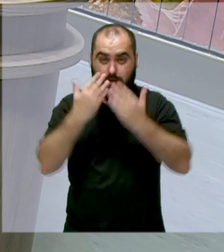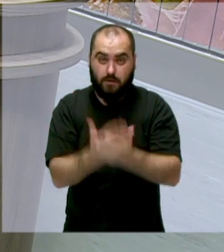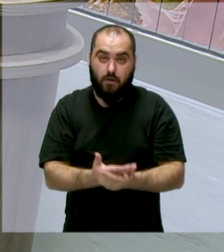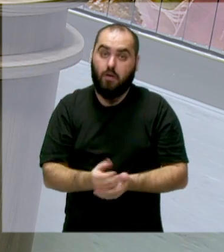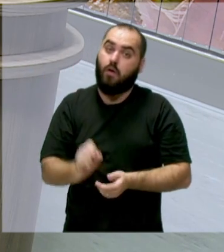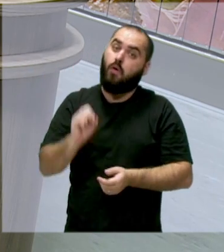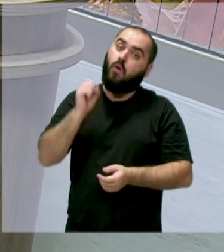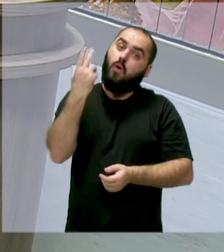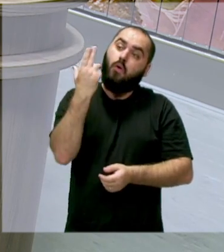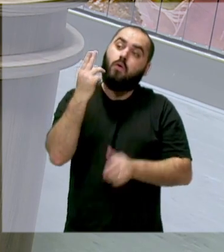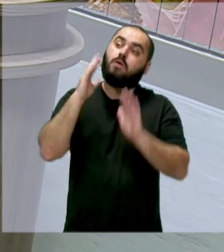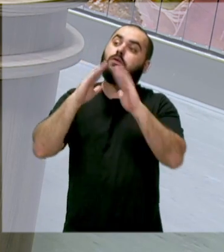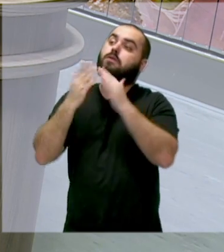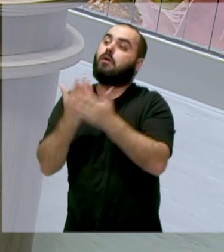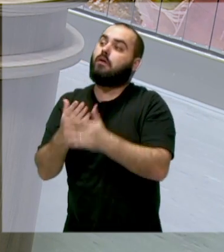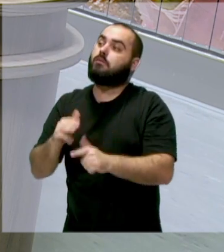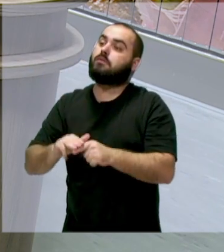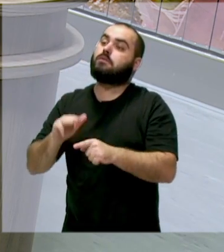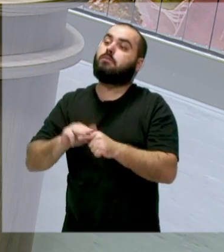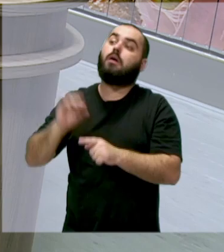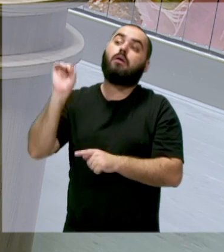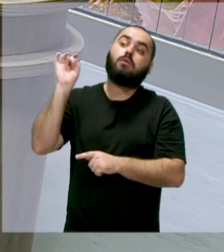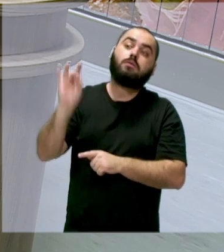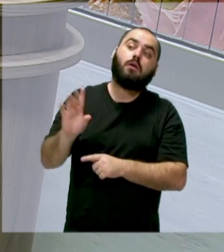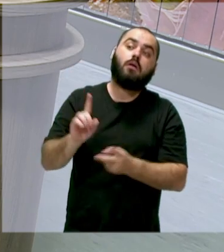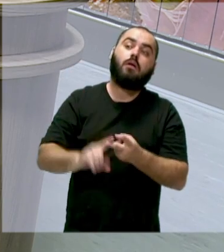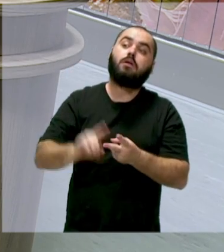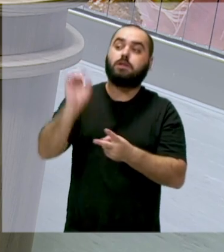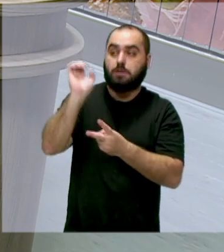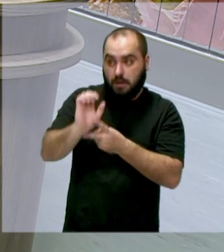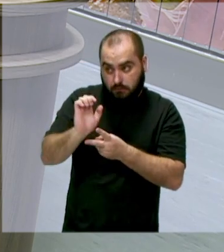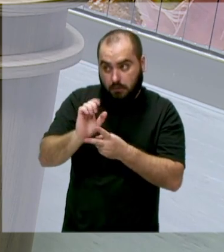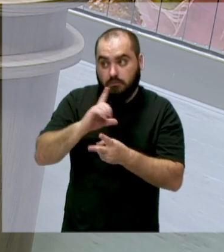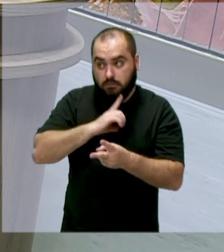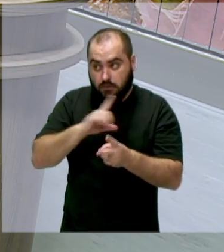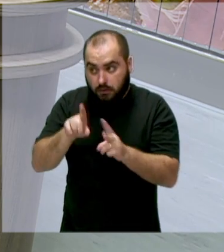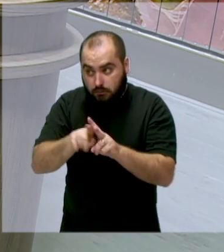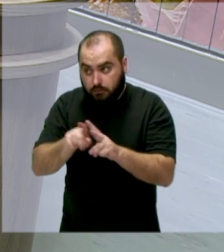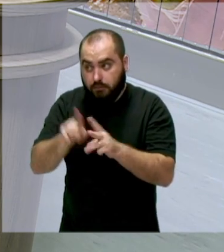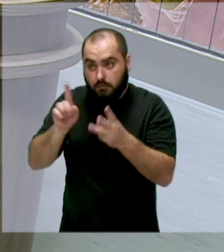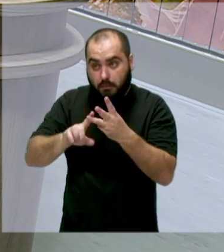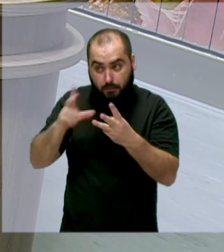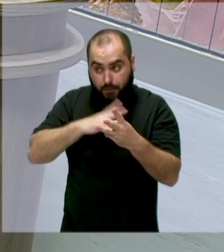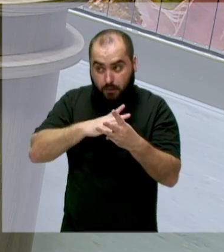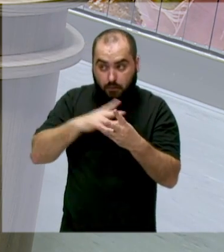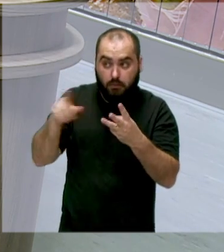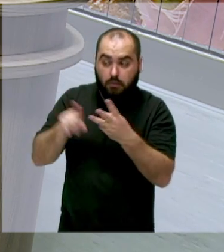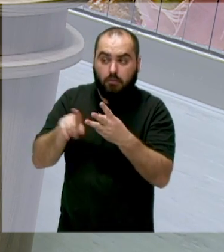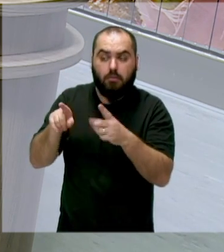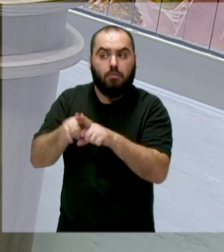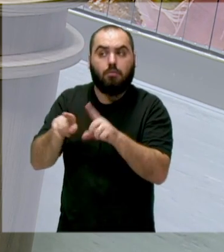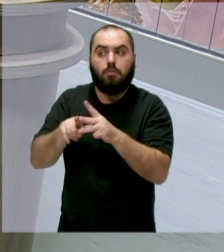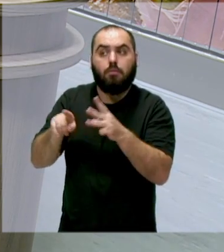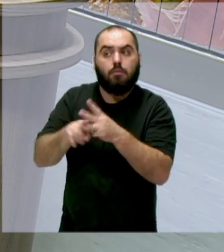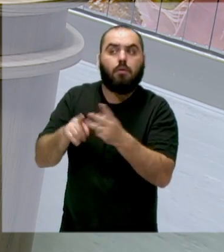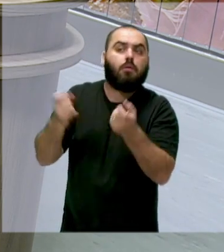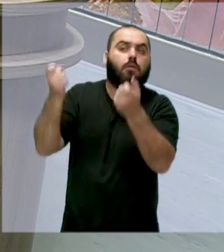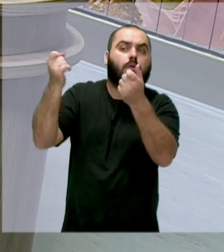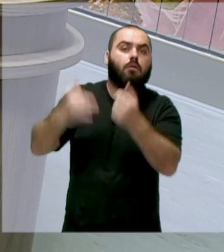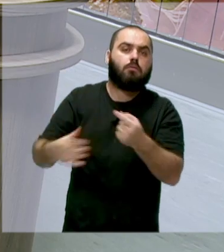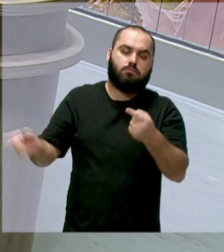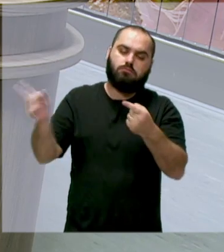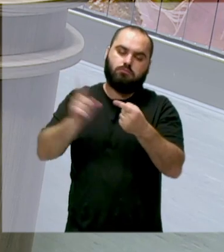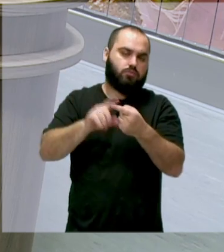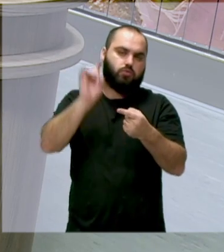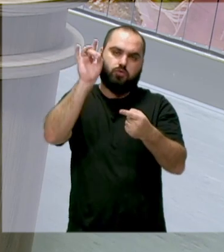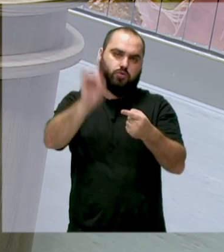escola municipal, ela é na escola estadual também, é na escola privada? Como é que vocês estão tratando dessa? Nós trabalhamos somente na